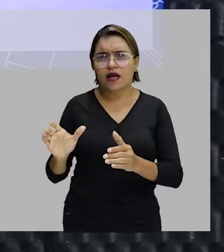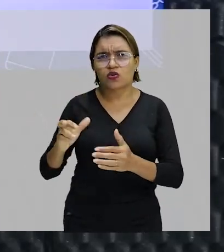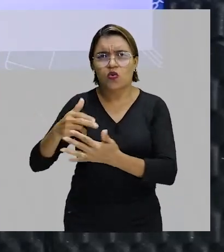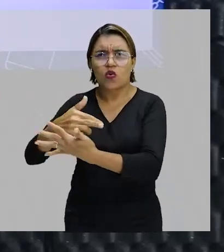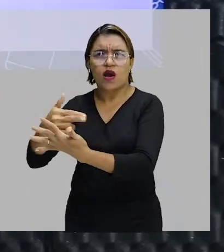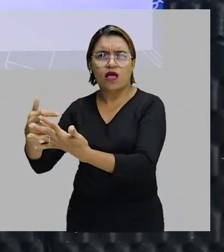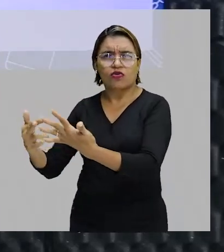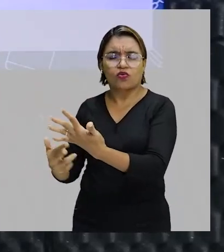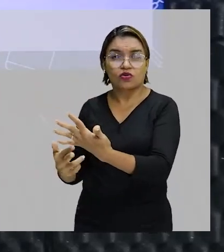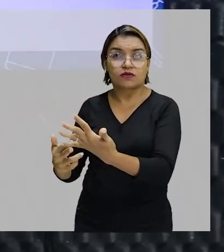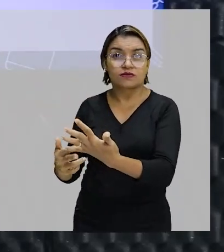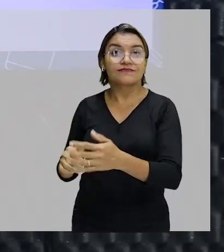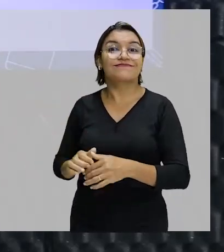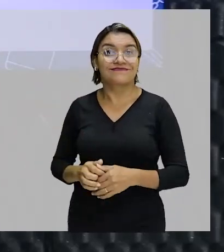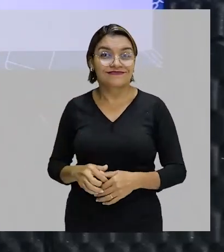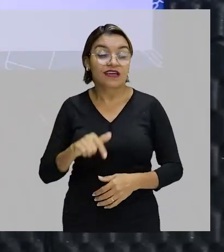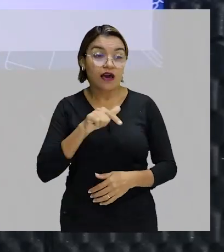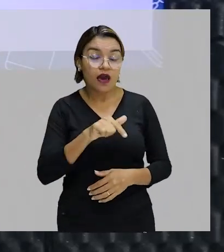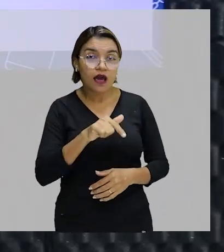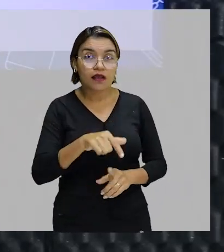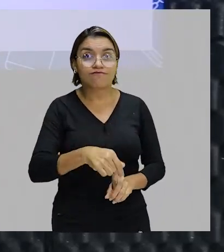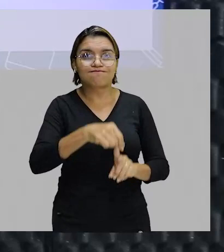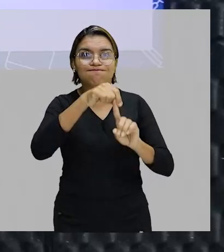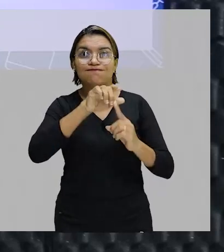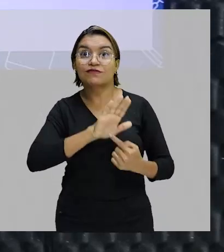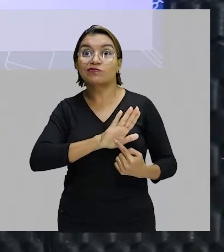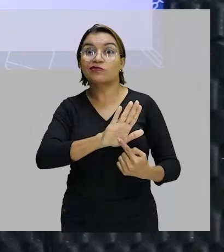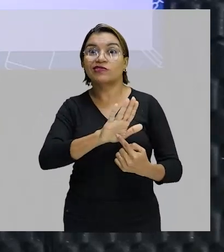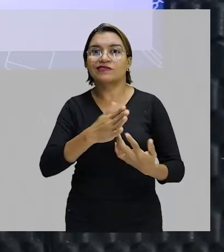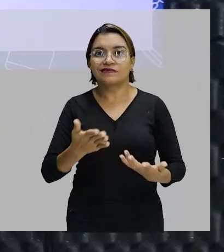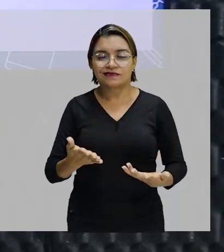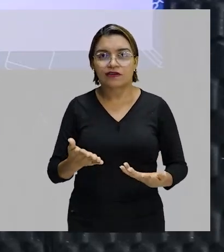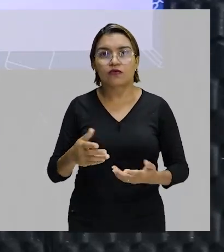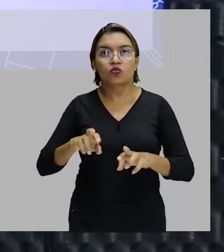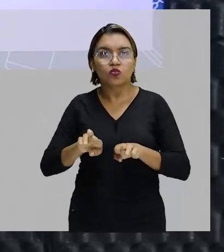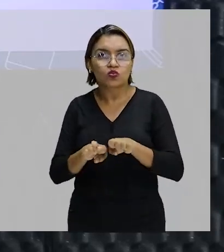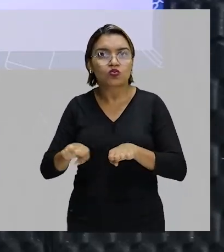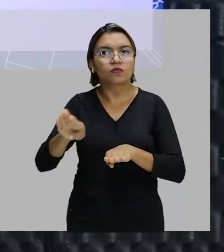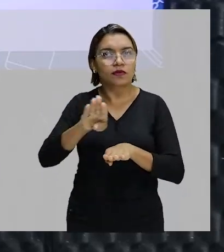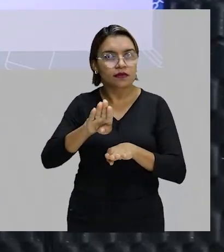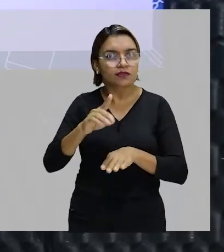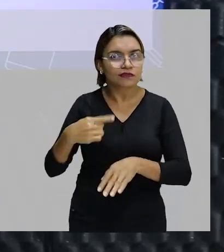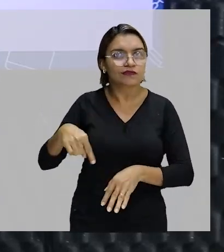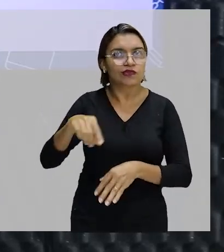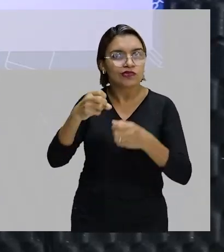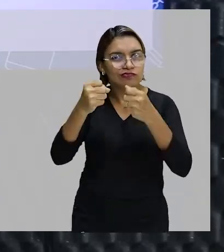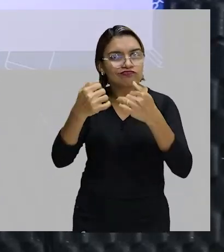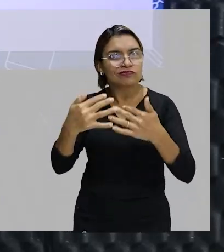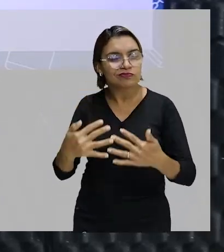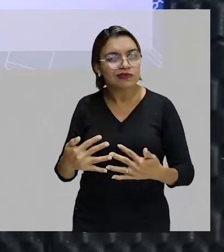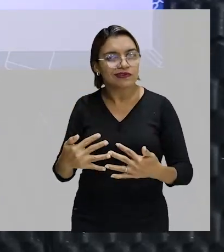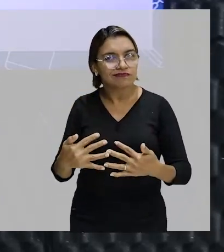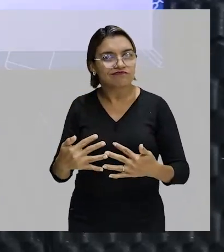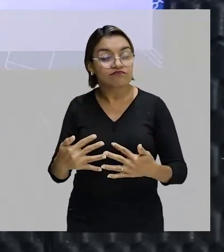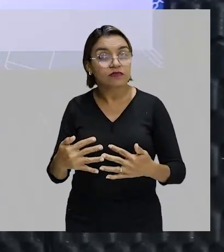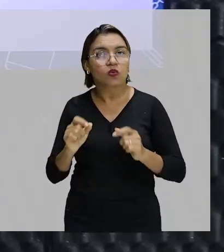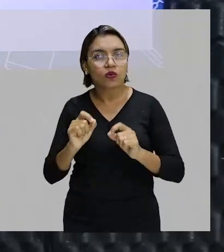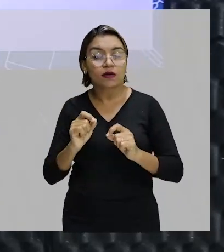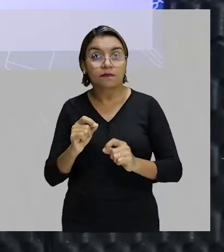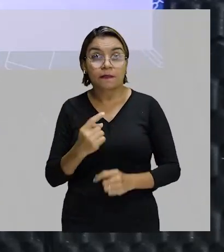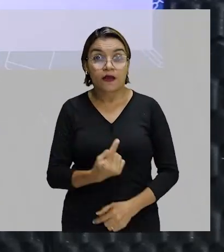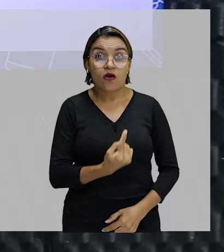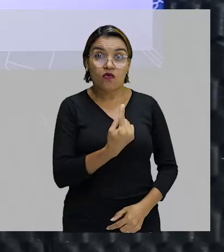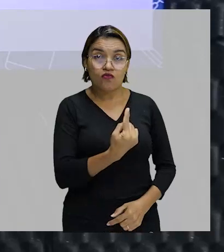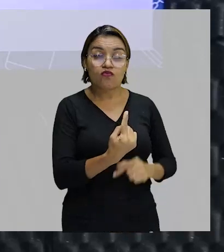que, dentre todas as outras, ela se destaca. Então, no caso do superlativo, nós vamos falar justamente disso. Um